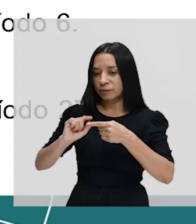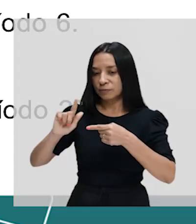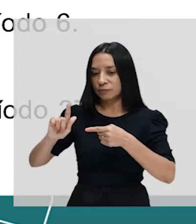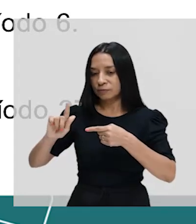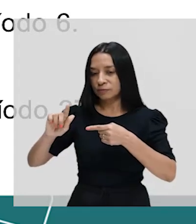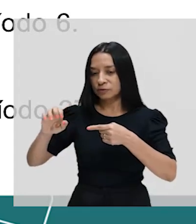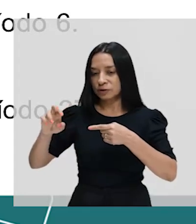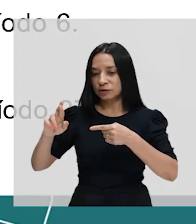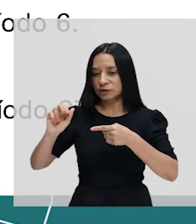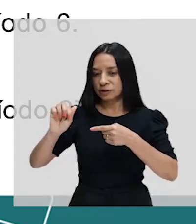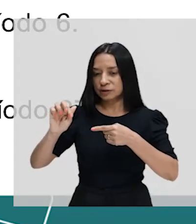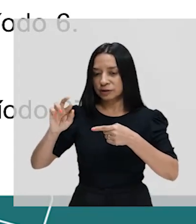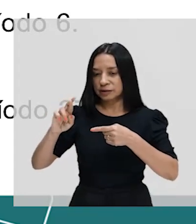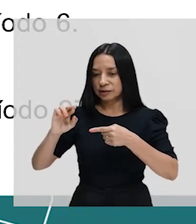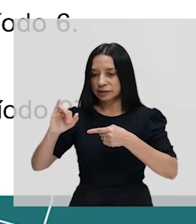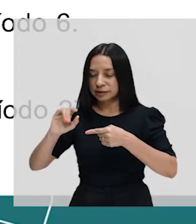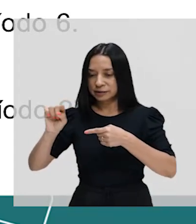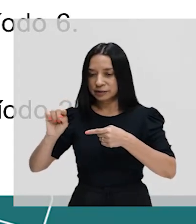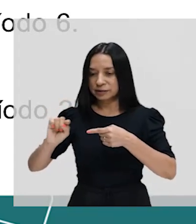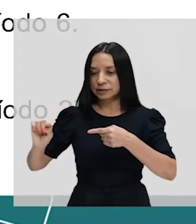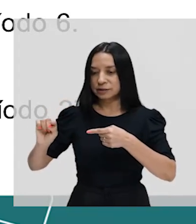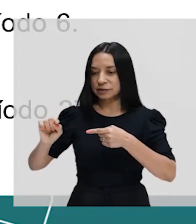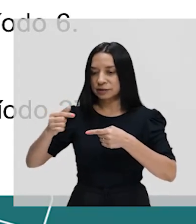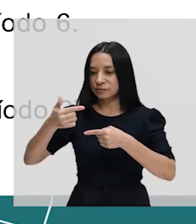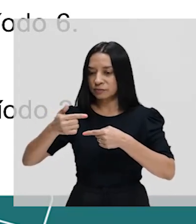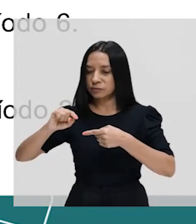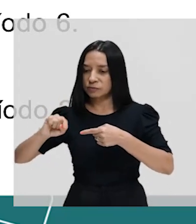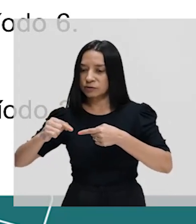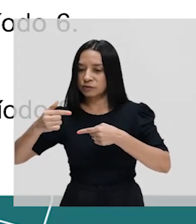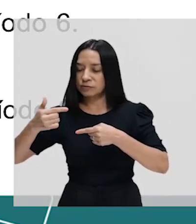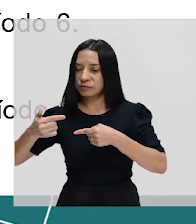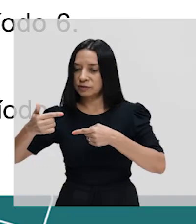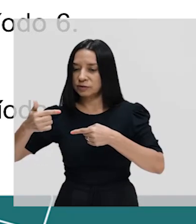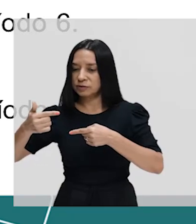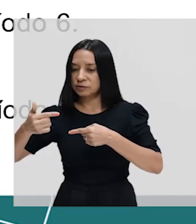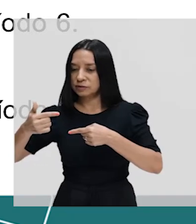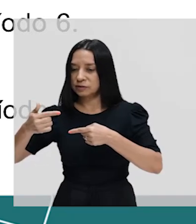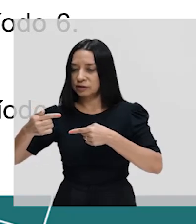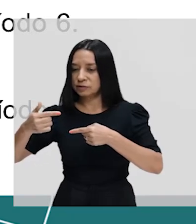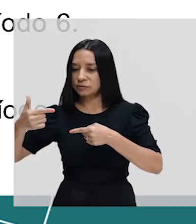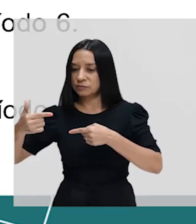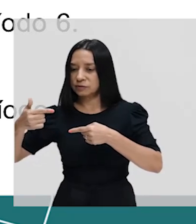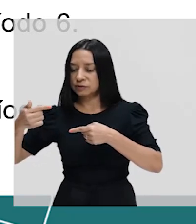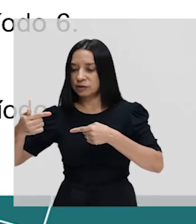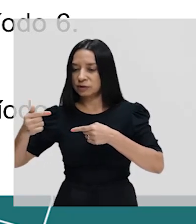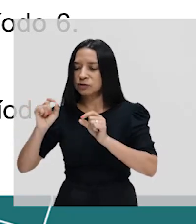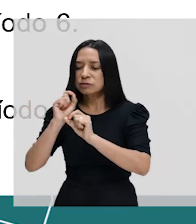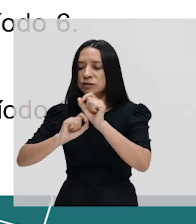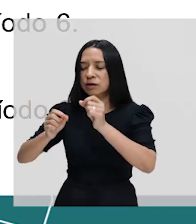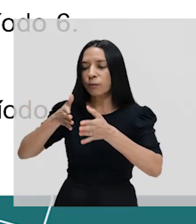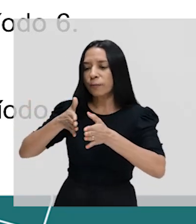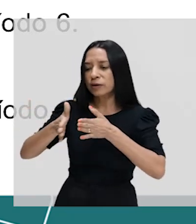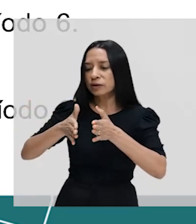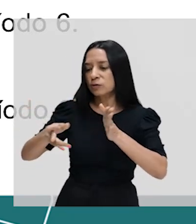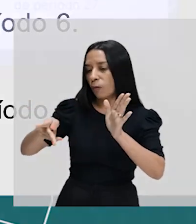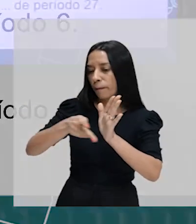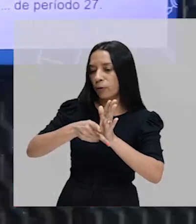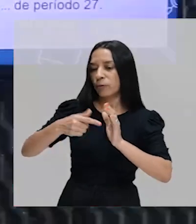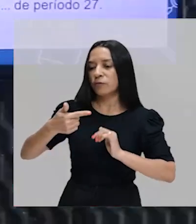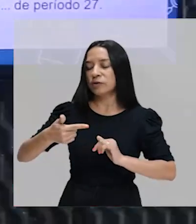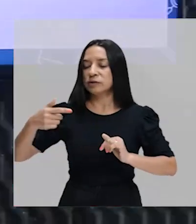por 2,2727 reticências, tá? E quem é que se repete, quem é o período, é o próprio